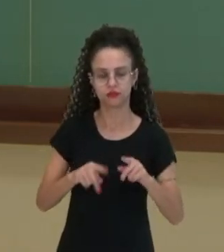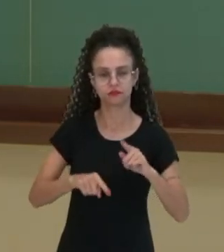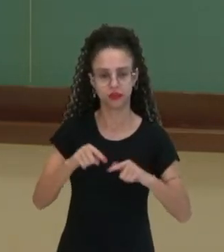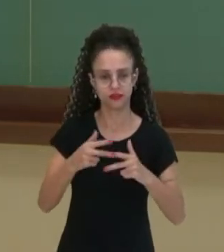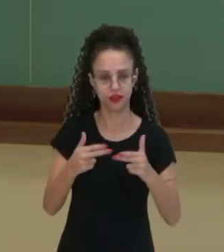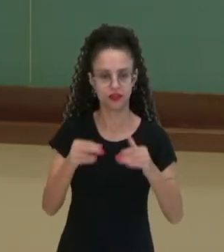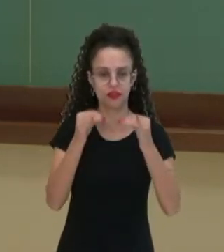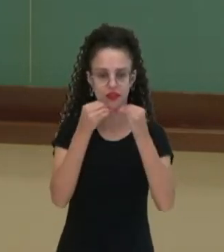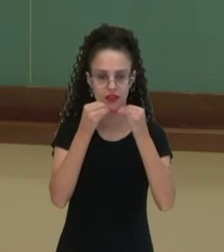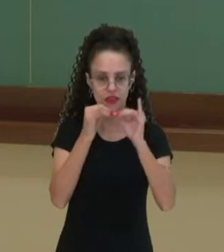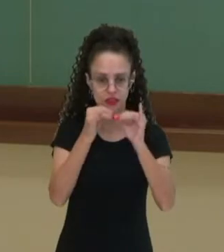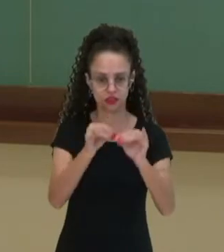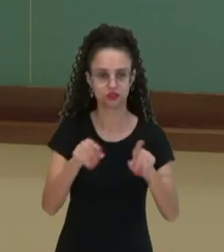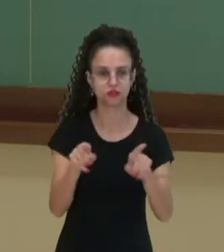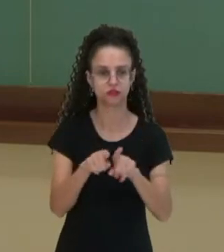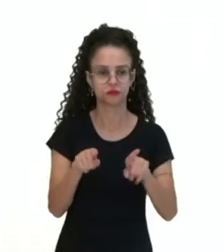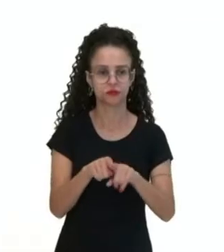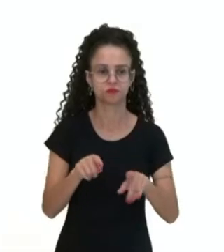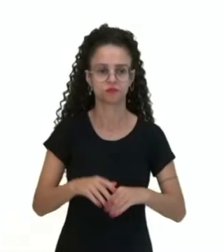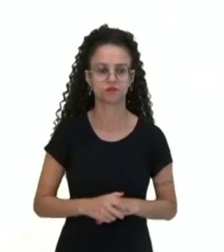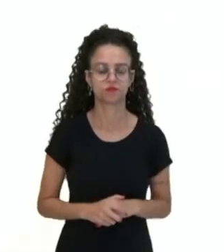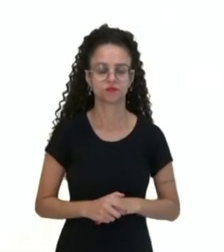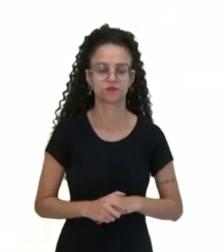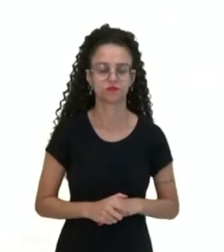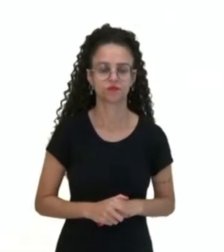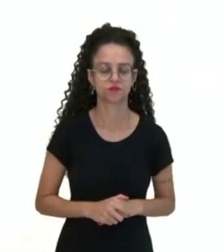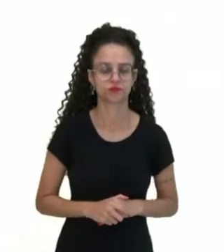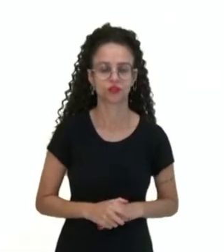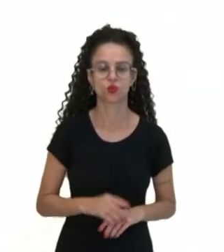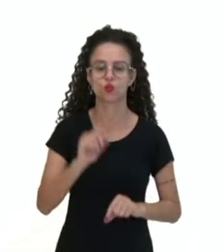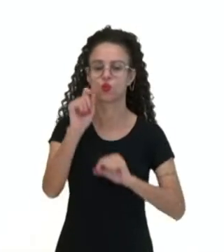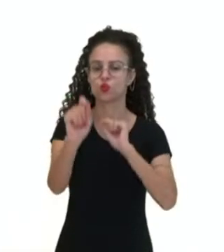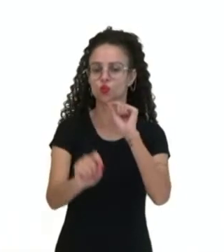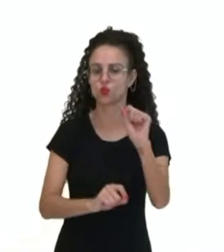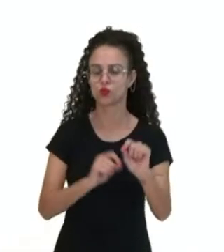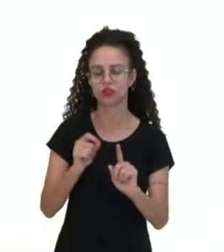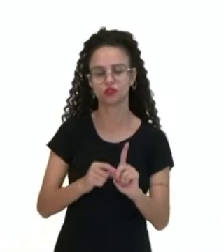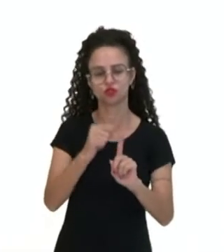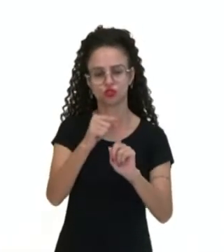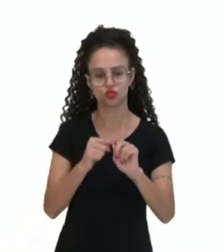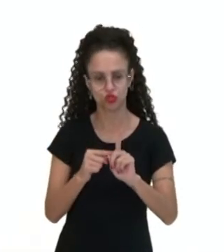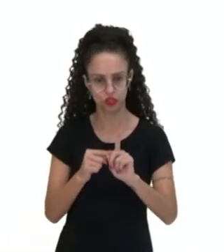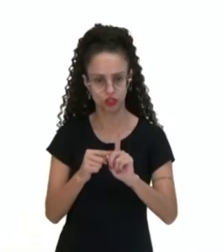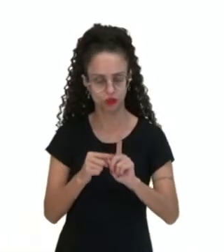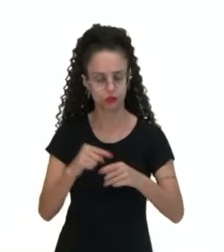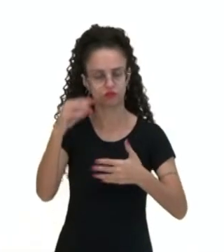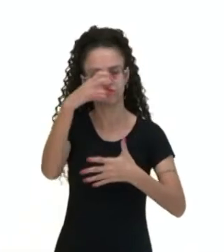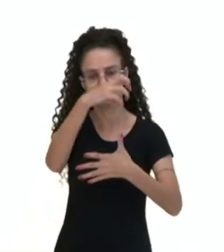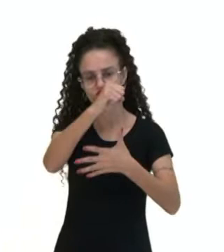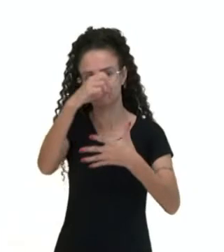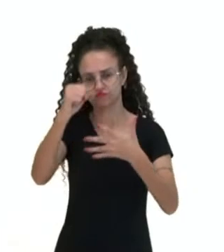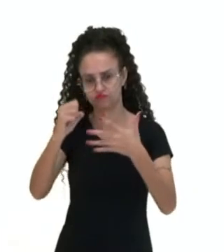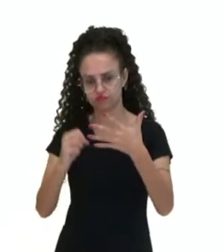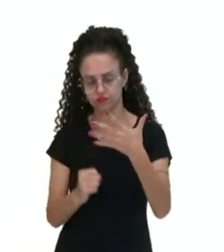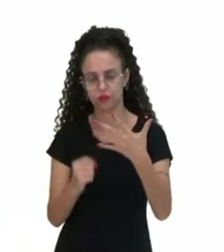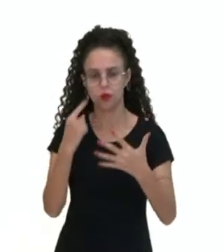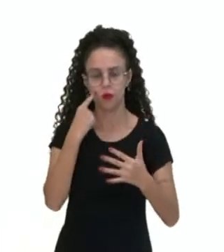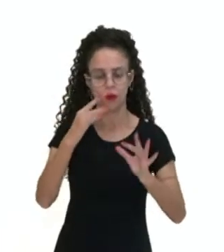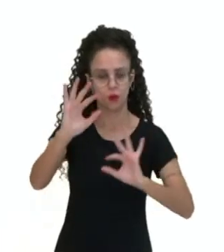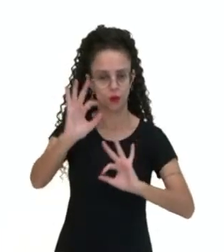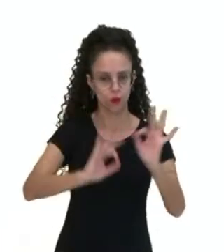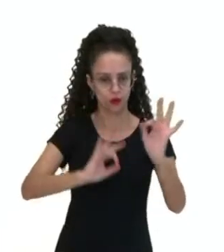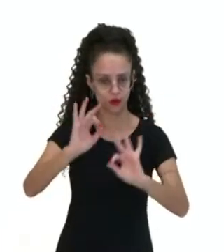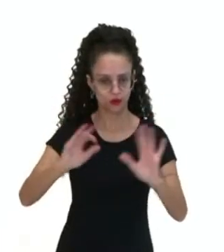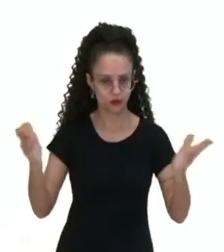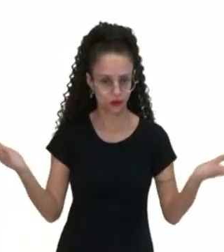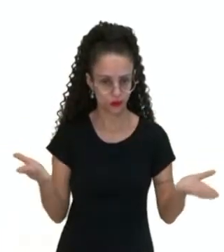e energia entre eles. E quais são os componentes de uma cadeia alimentar? Vamos organizar